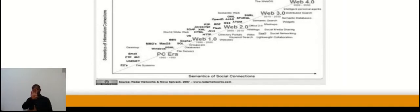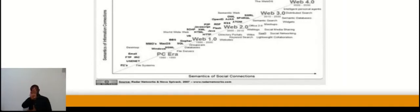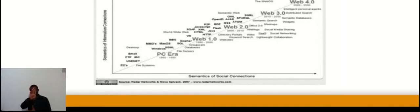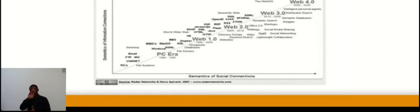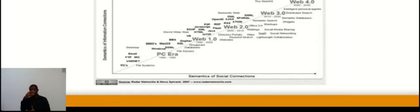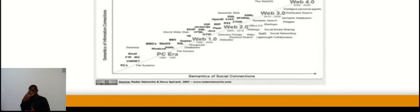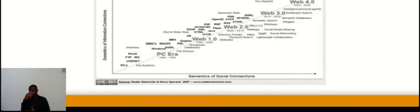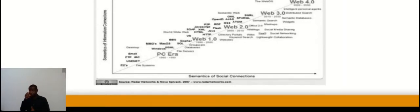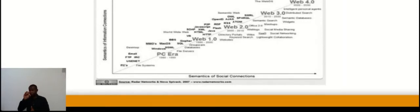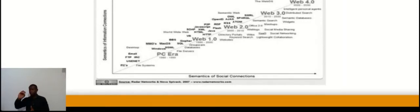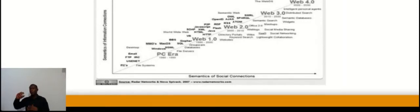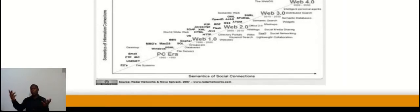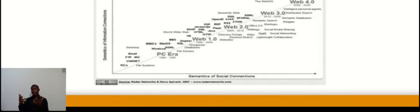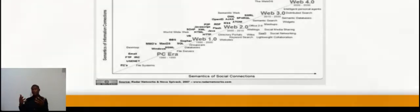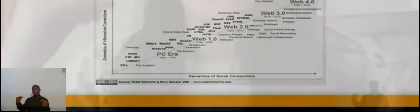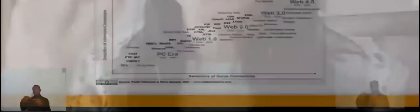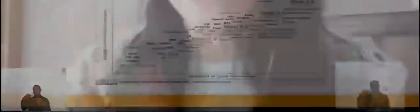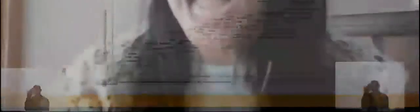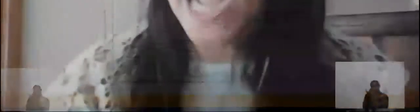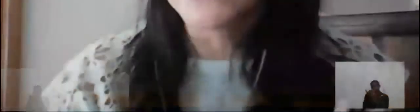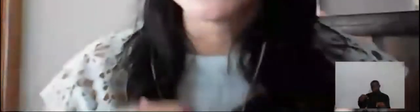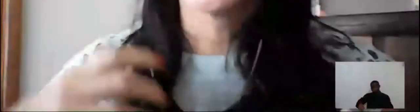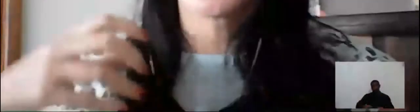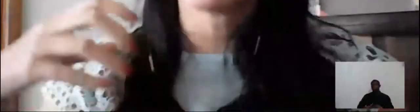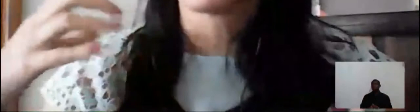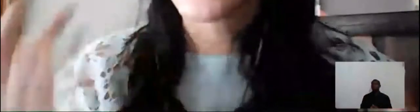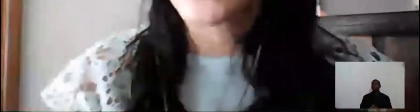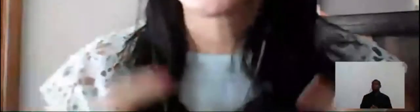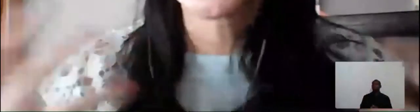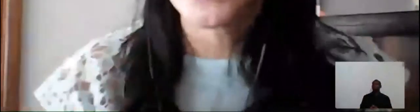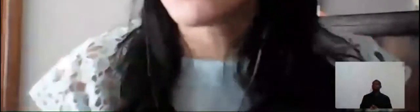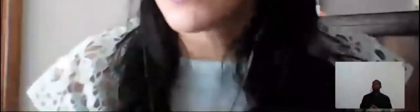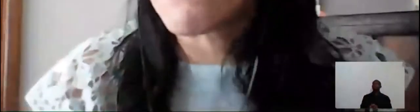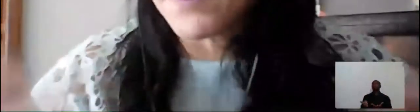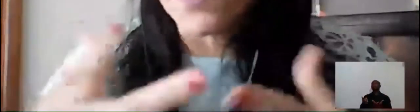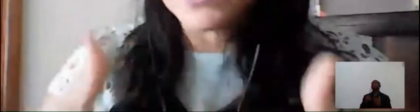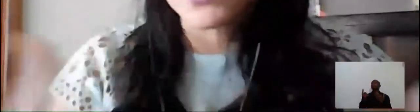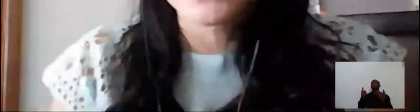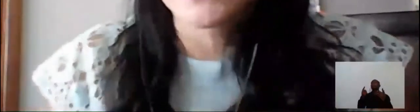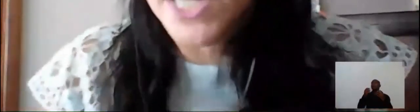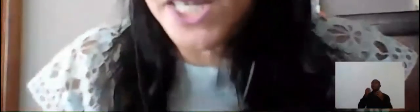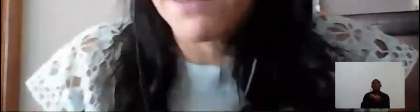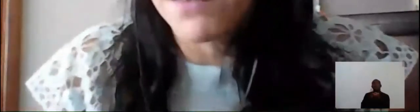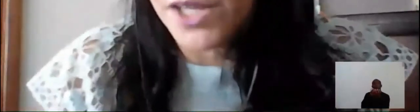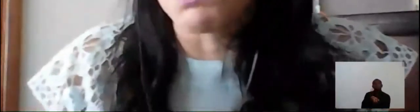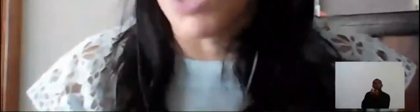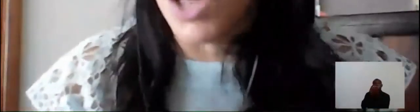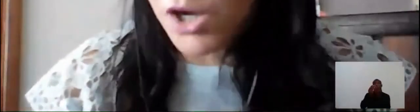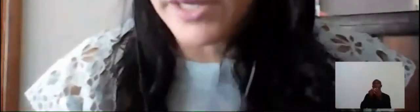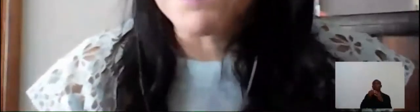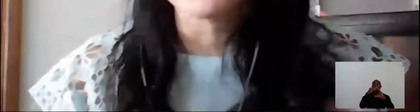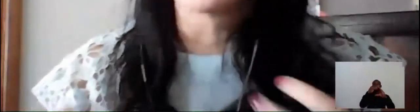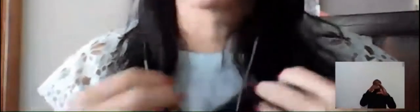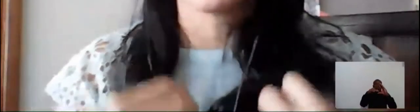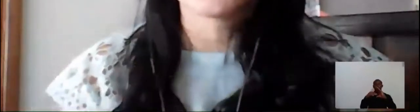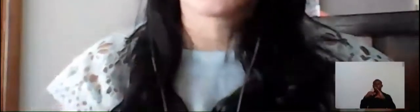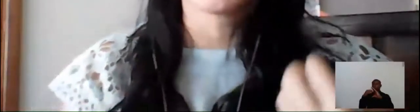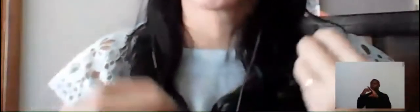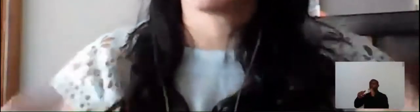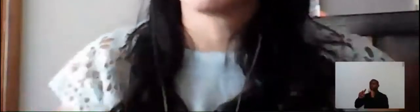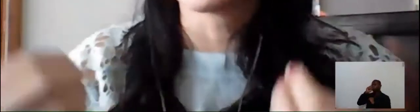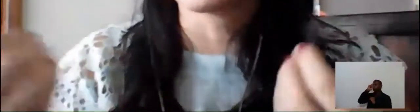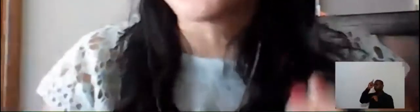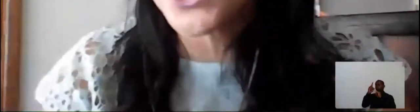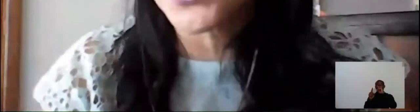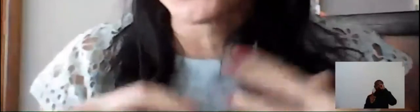da autoria, de compartilhar, de elaborar, de criar. Olha aí, uma professora escrevendo um blog, os